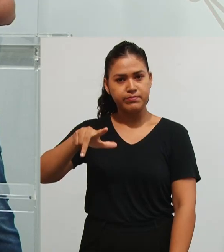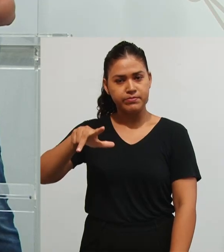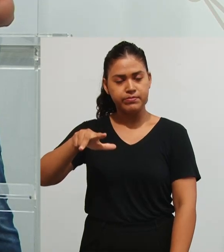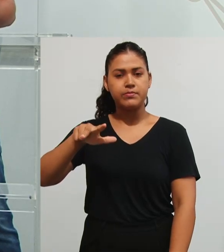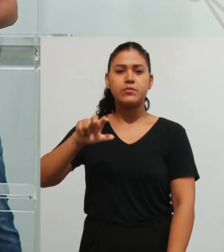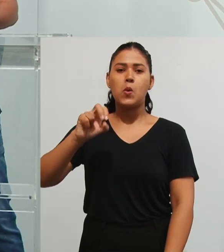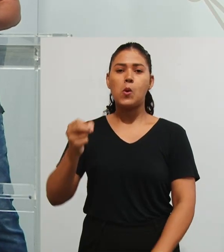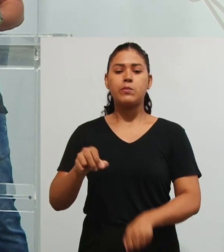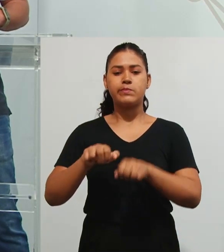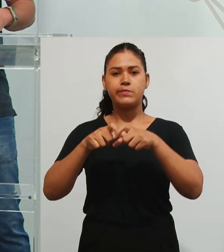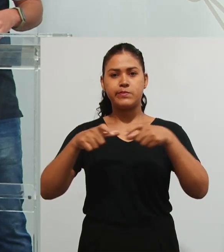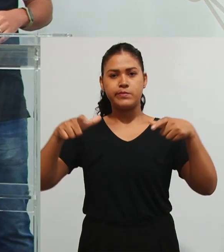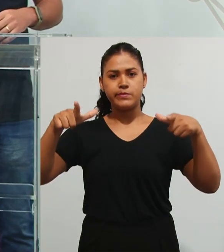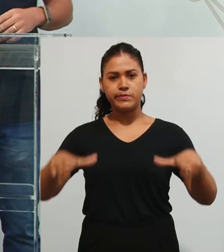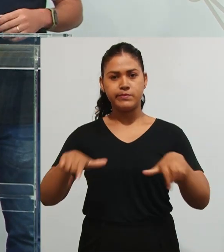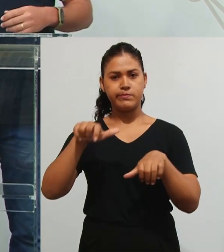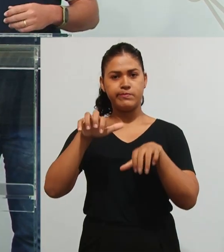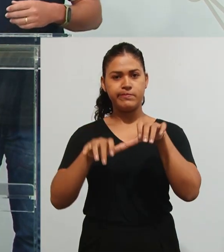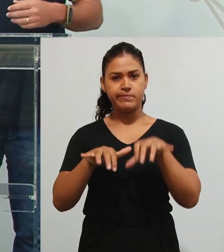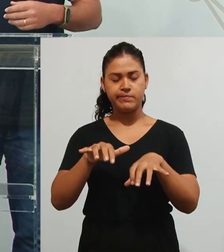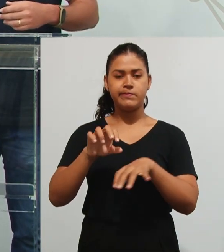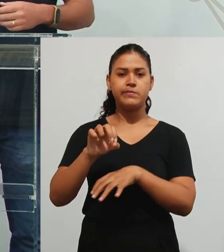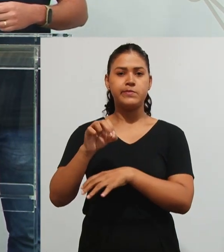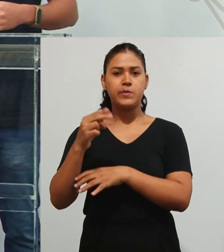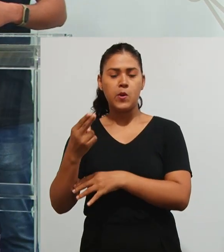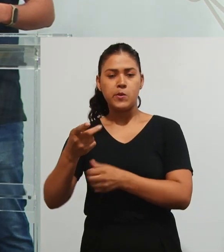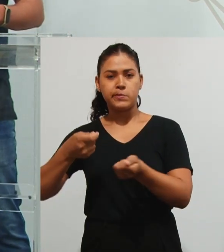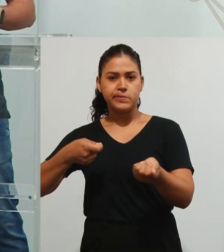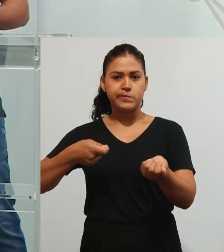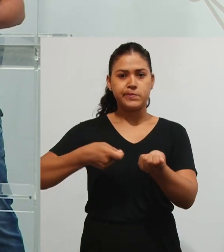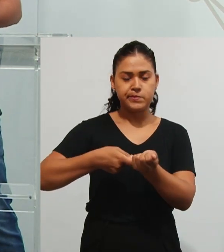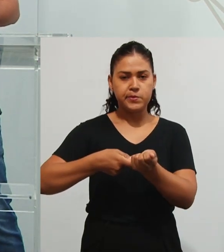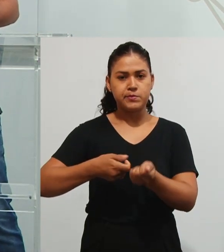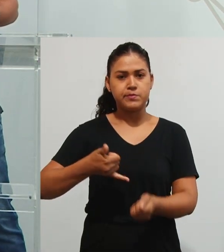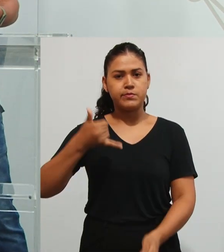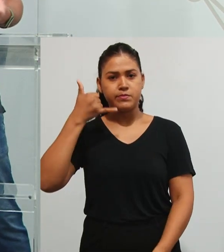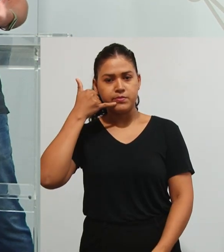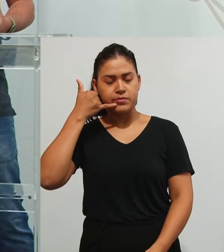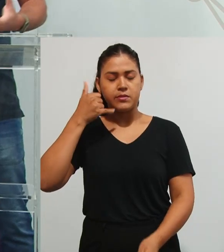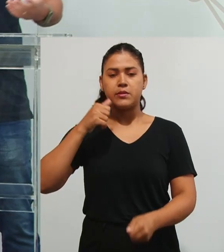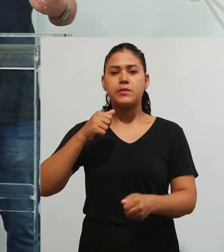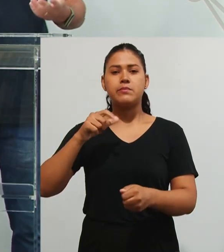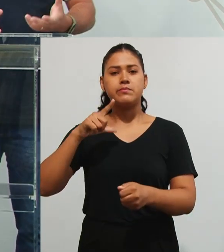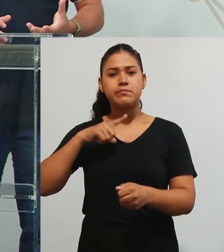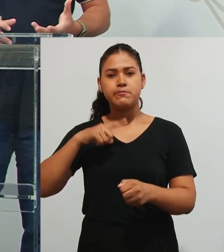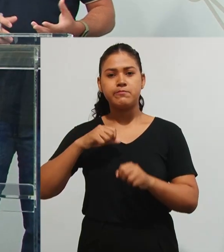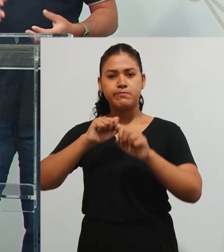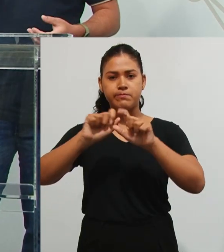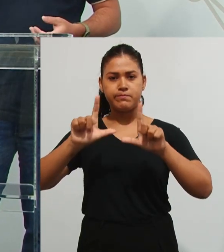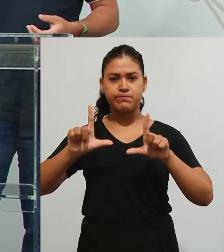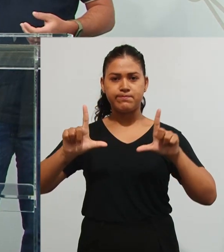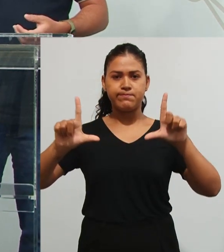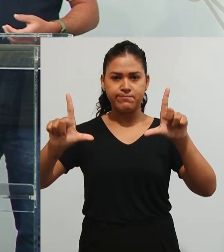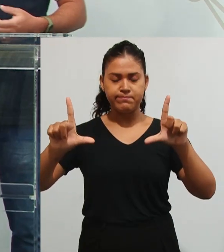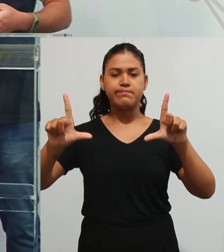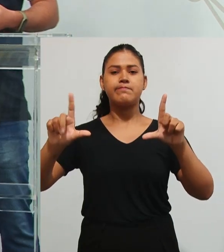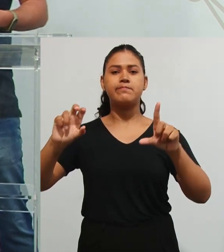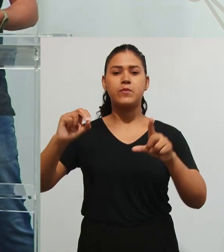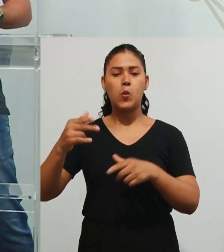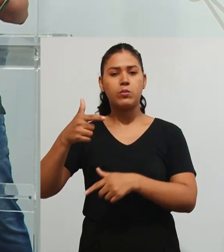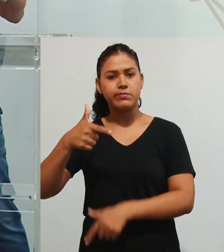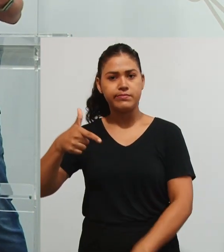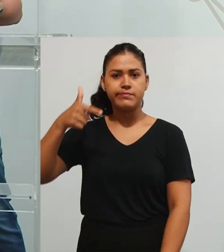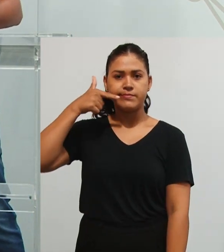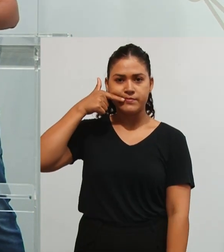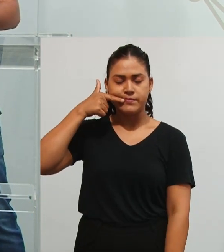eu solicito a execução de um programa, são operações de entrada. Por meio de um monitor, uma impressora, um fone de